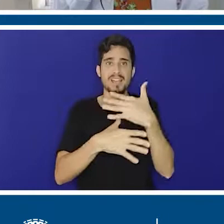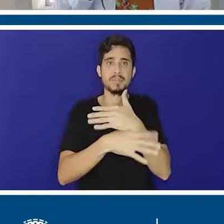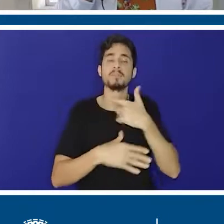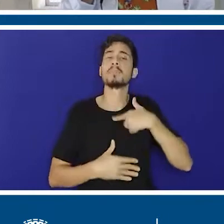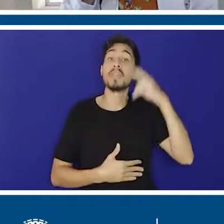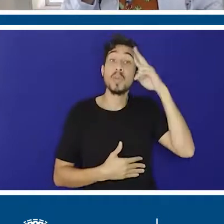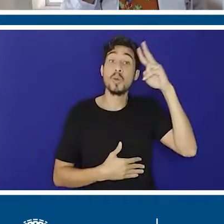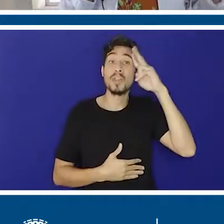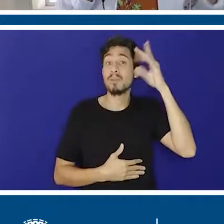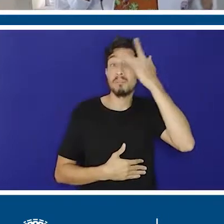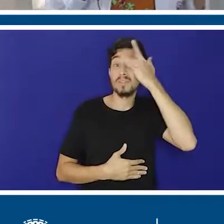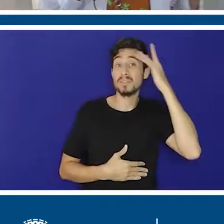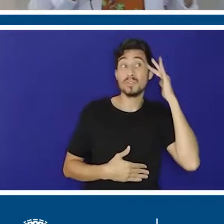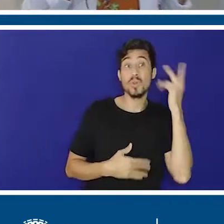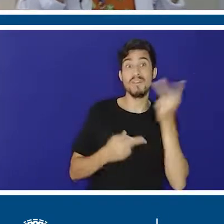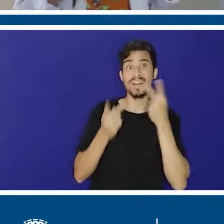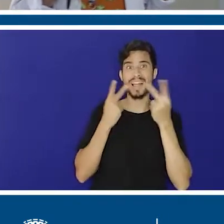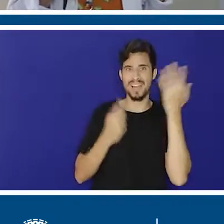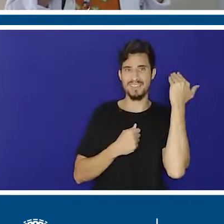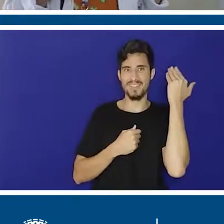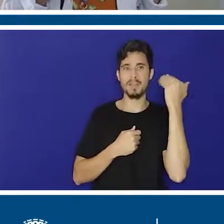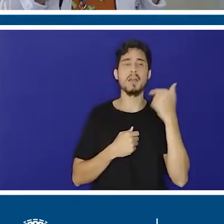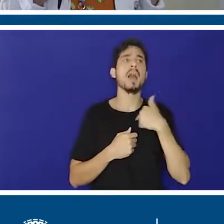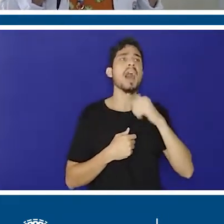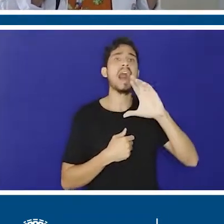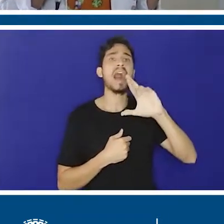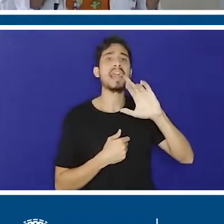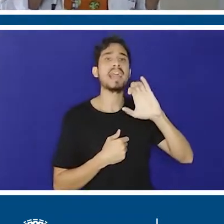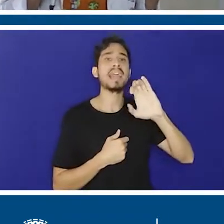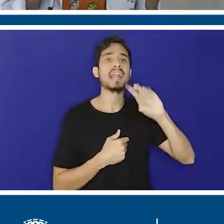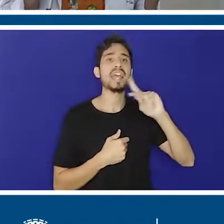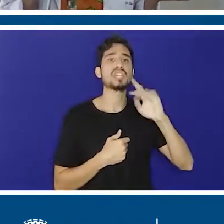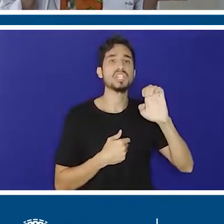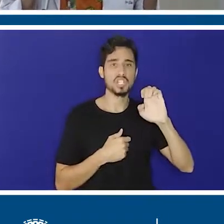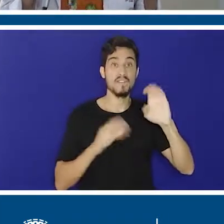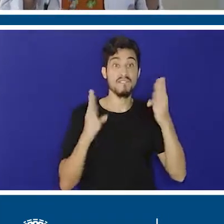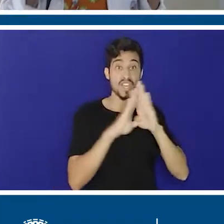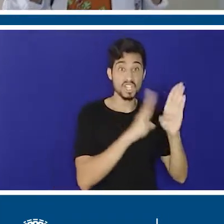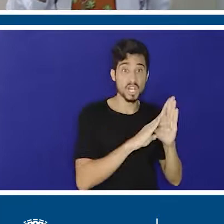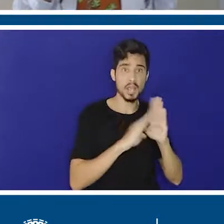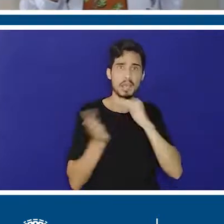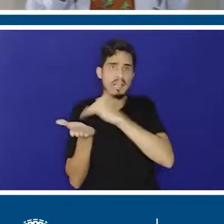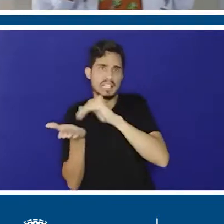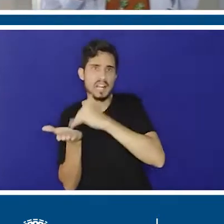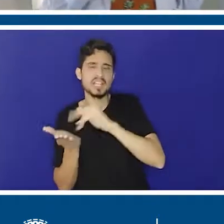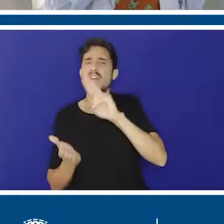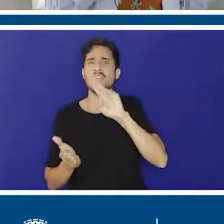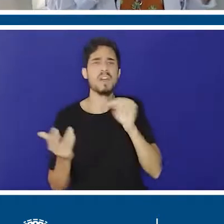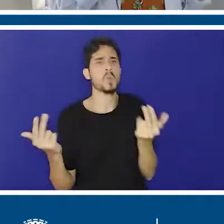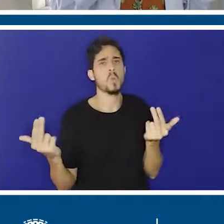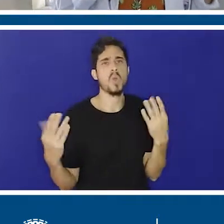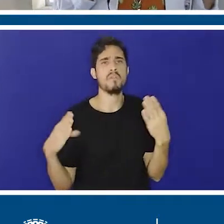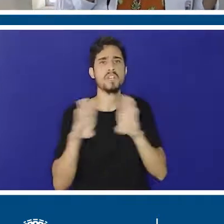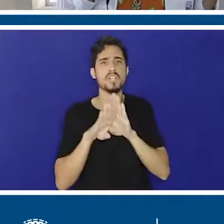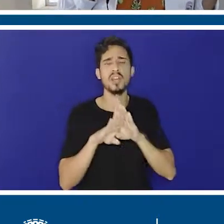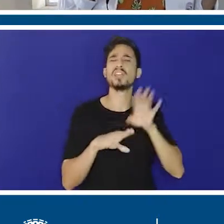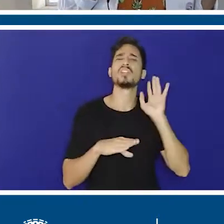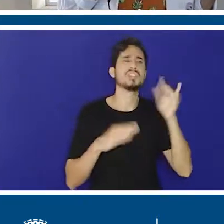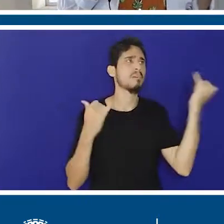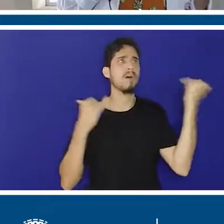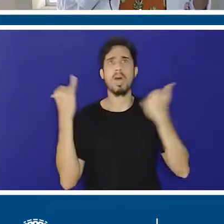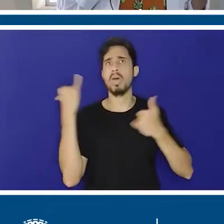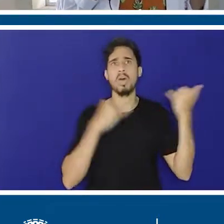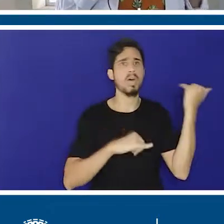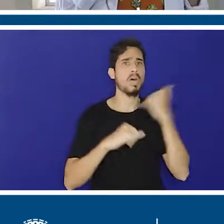que as pessoas falavam, quando as creches forem embora, a secretaria vai também, e cansei de ouvir